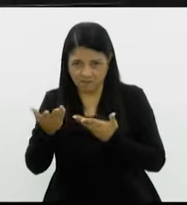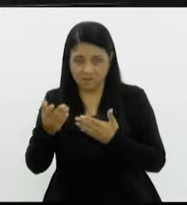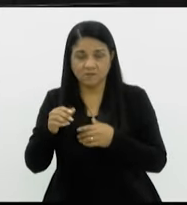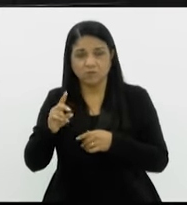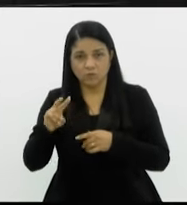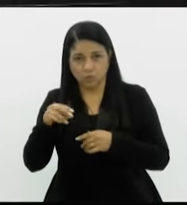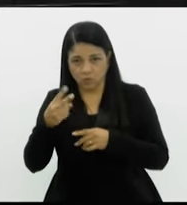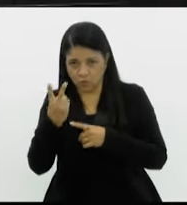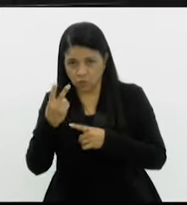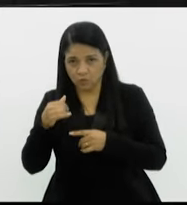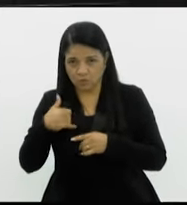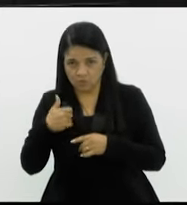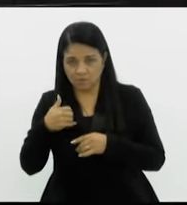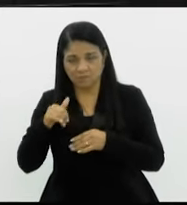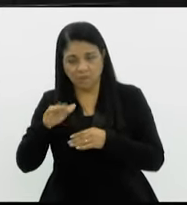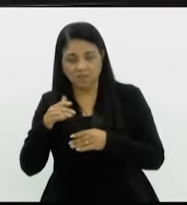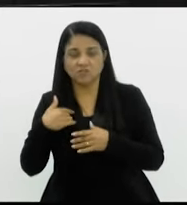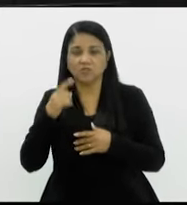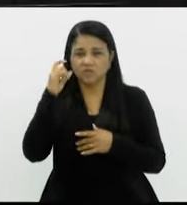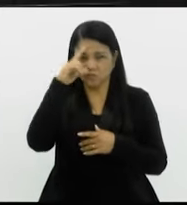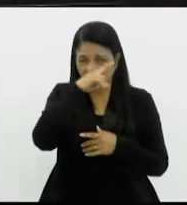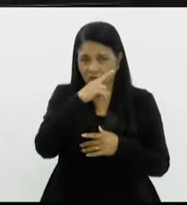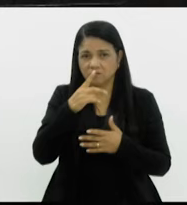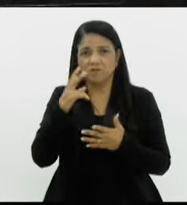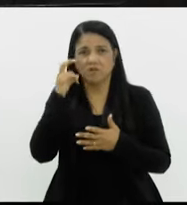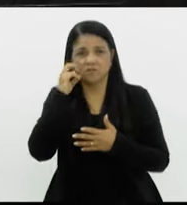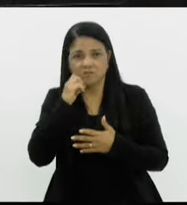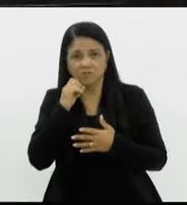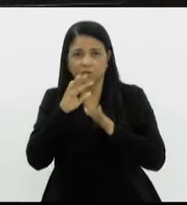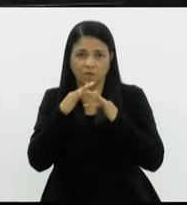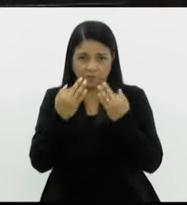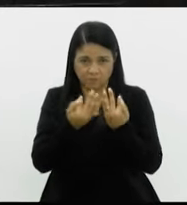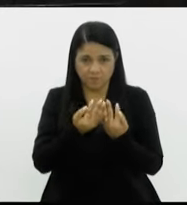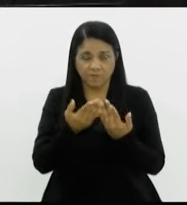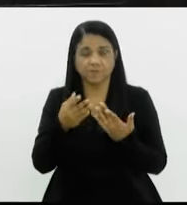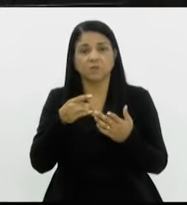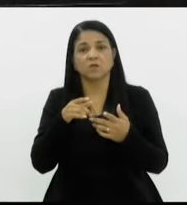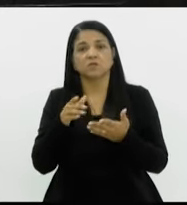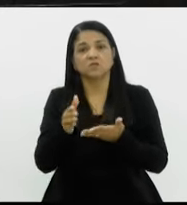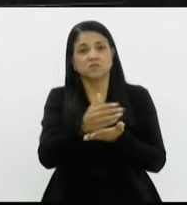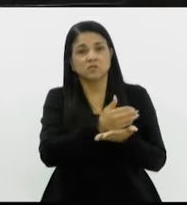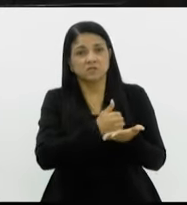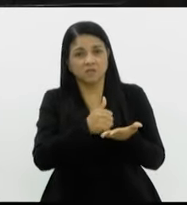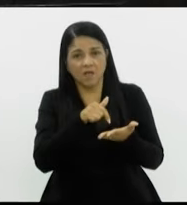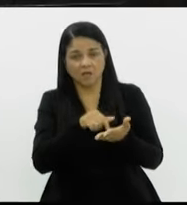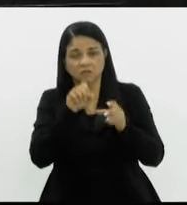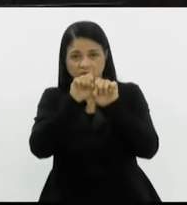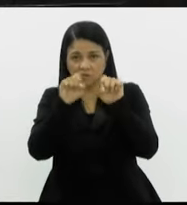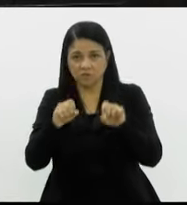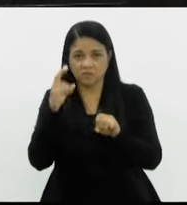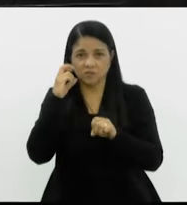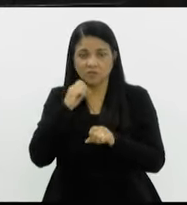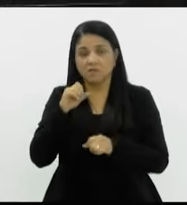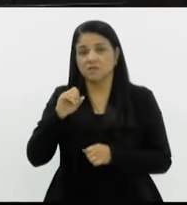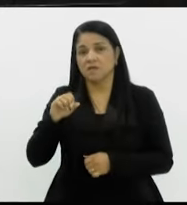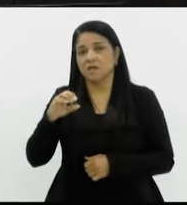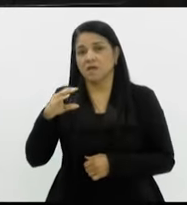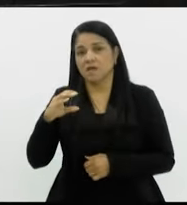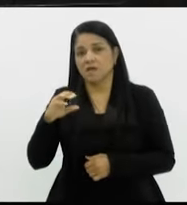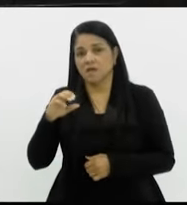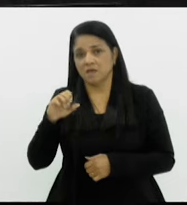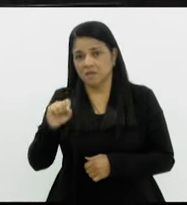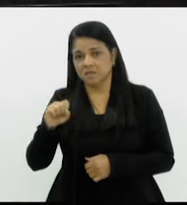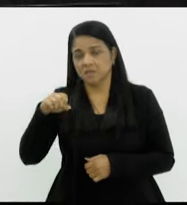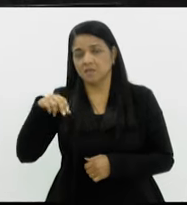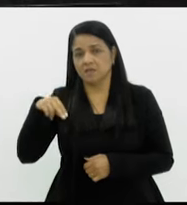adotados e acolhidos por uma família. Então, conforme dados do Sistema Nacional de Adoção e Acolhimento, SNA, as crianças